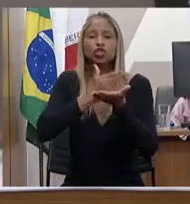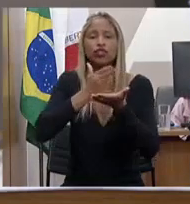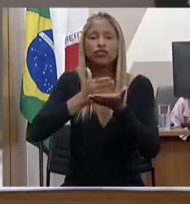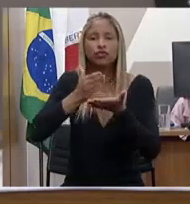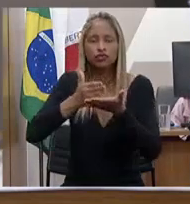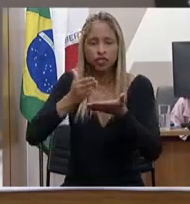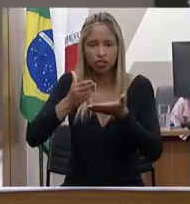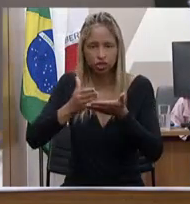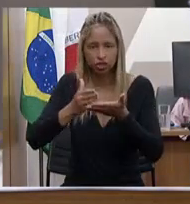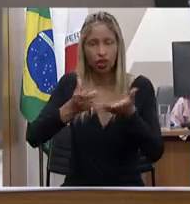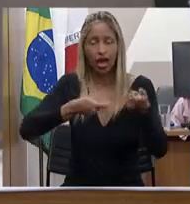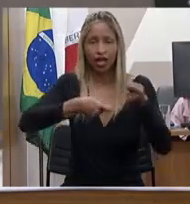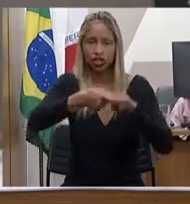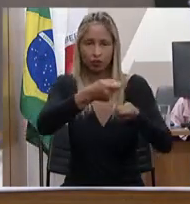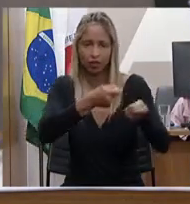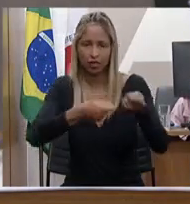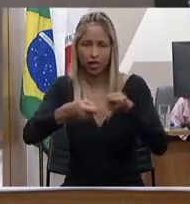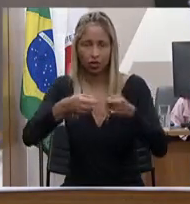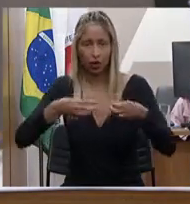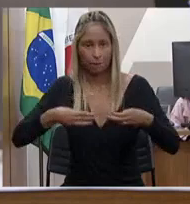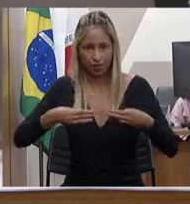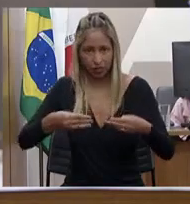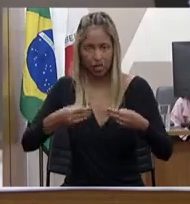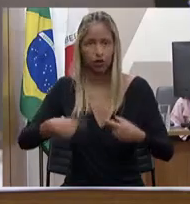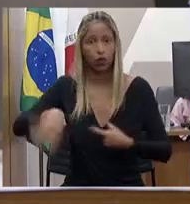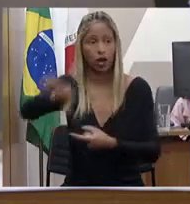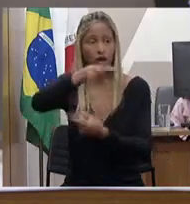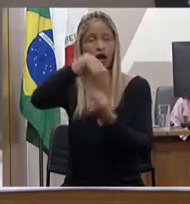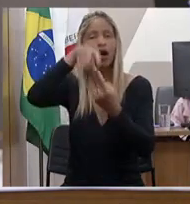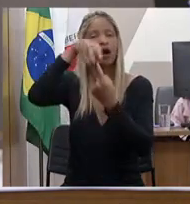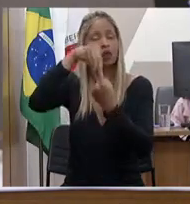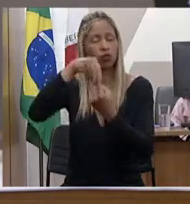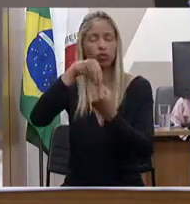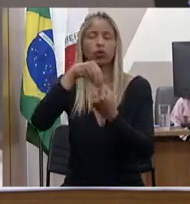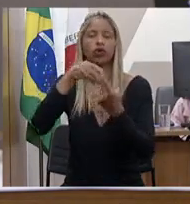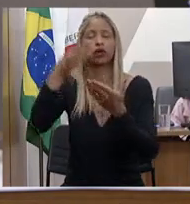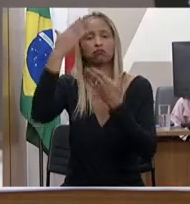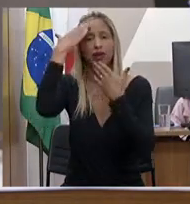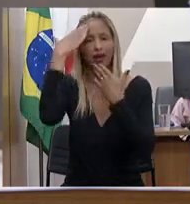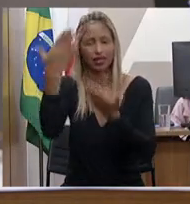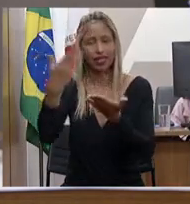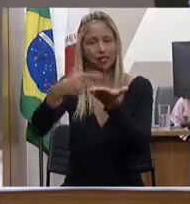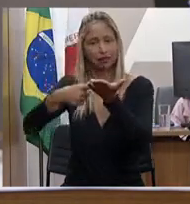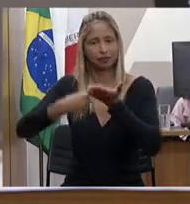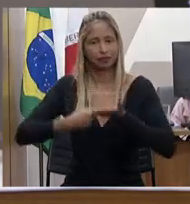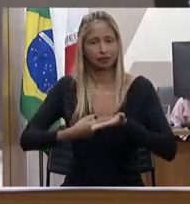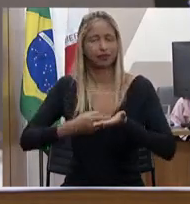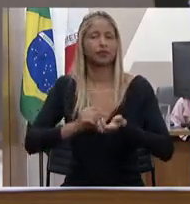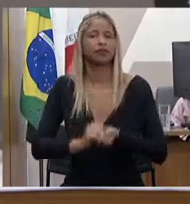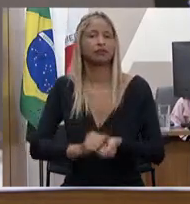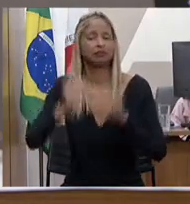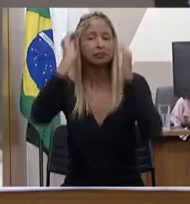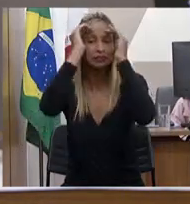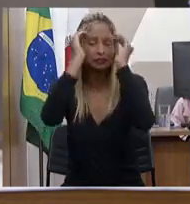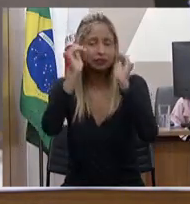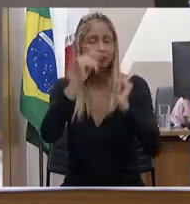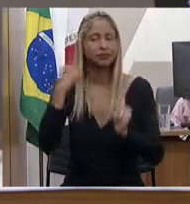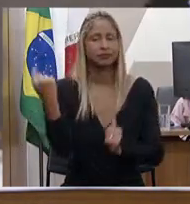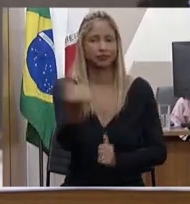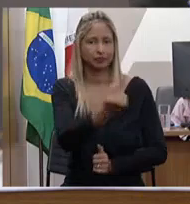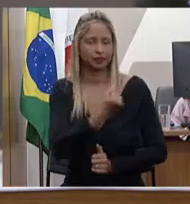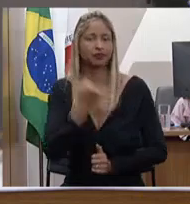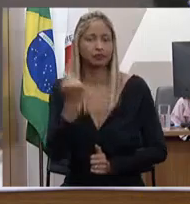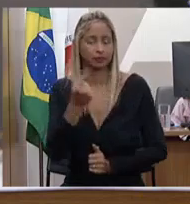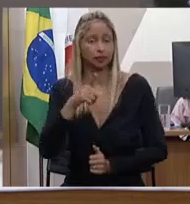sobre o caráter administrativo mas o ministério público é uno então Eu Quero Agradecer o convite É uma honra para nós